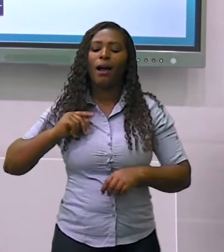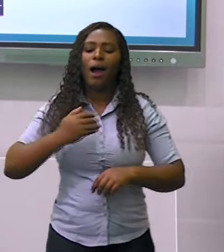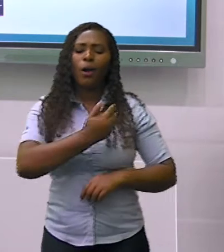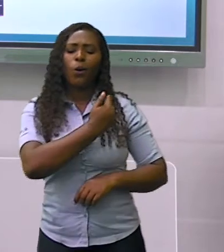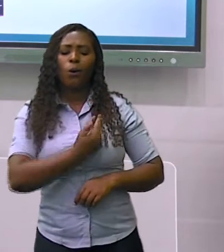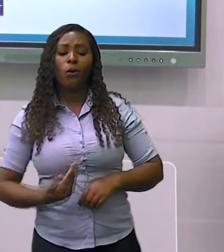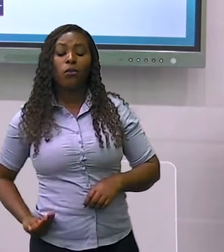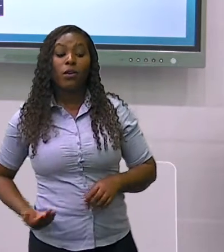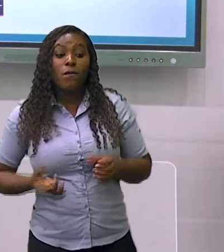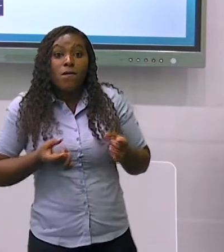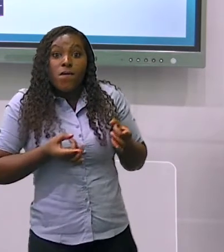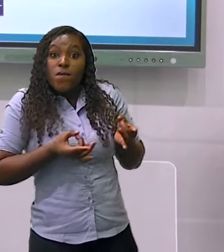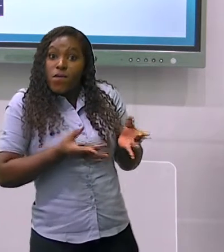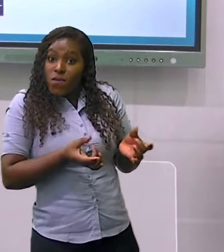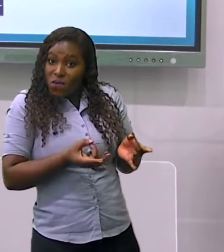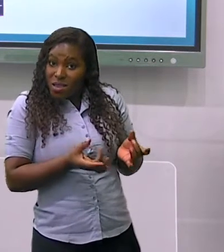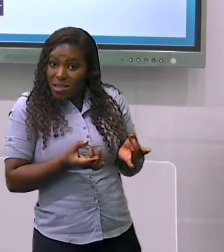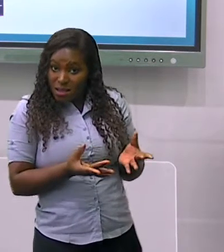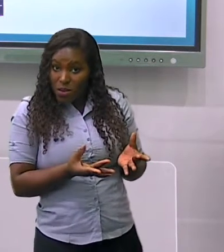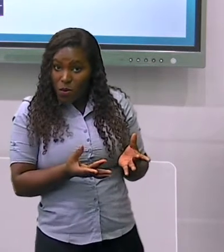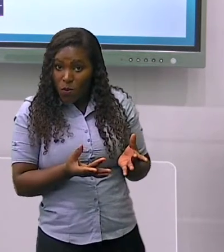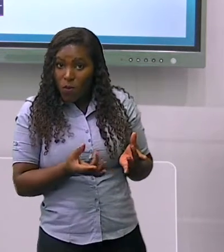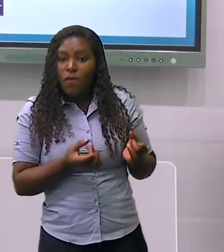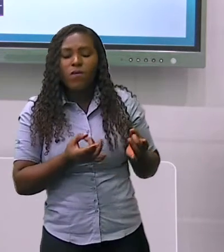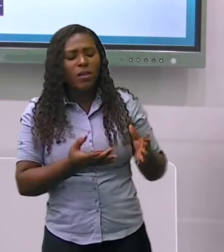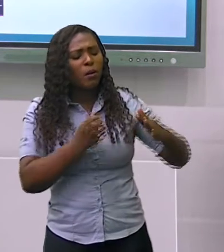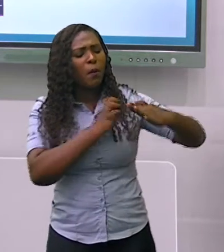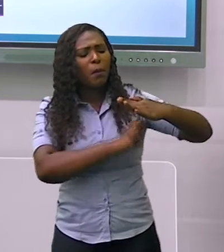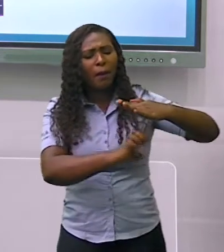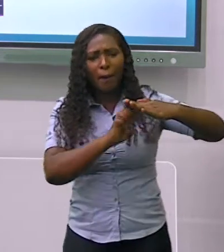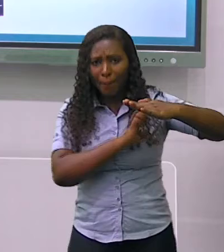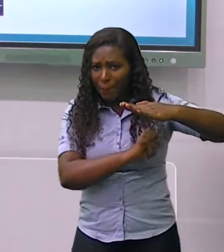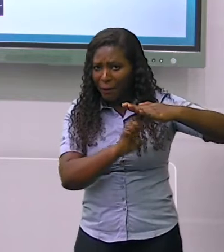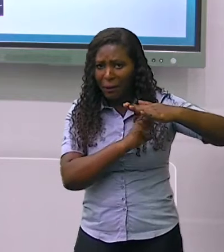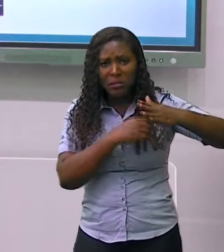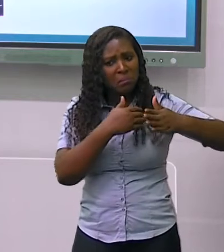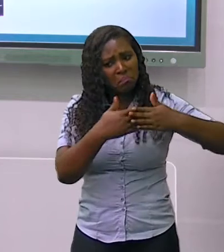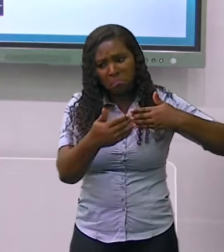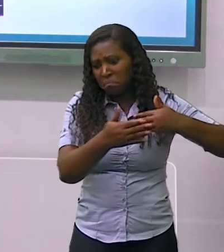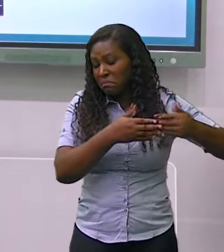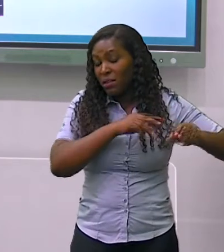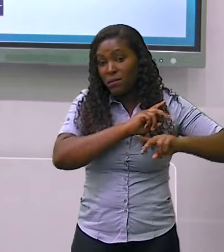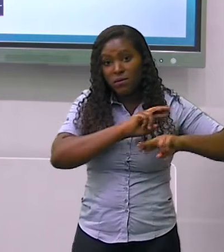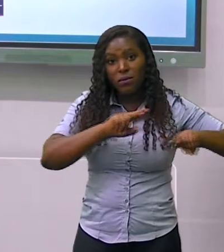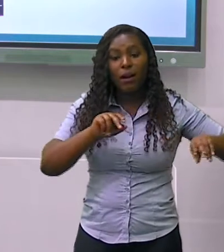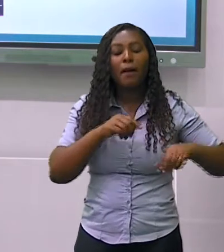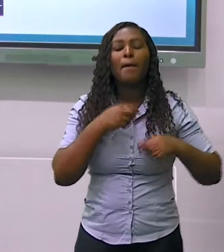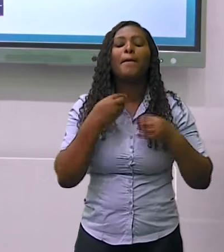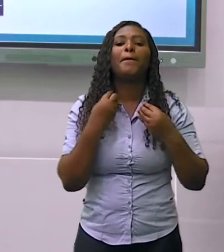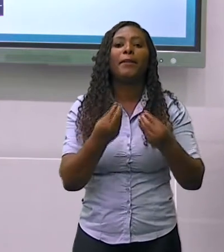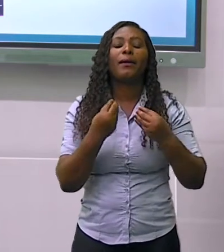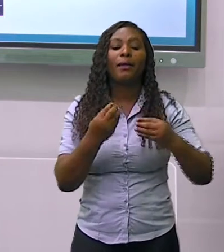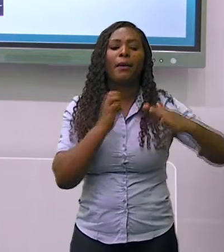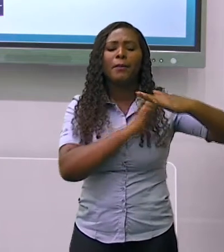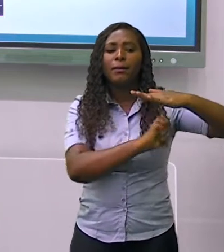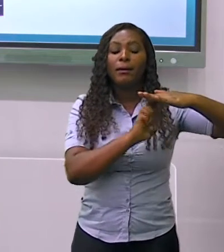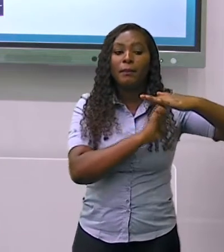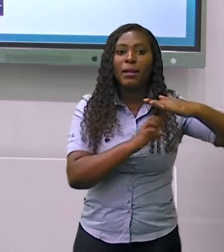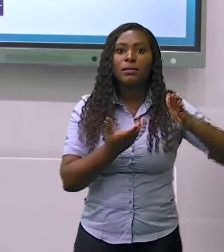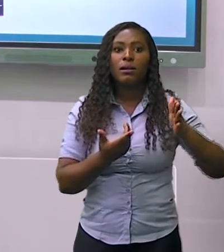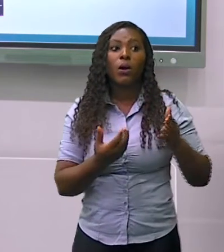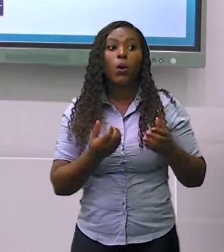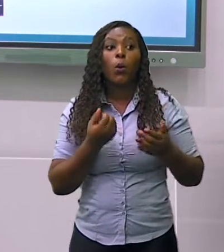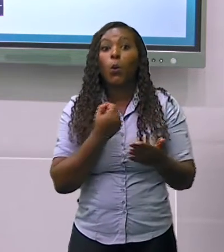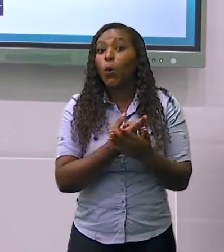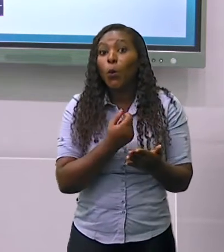vendidas para a iniciativa privada, para que as pessoas fossem donas dessas rodovias.